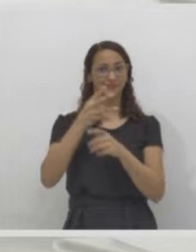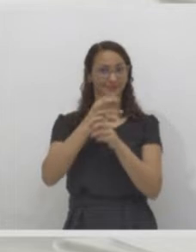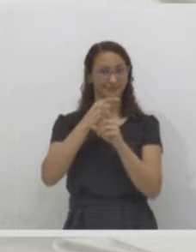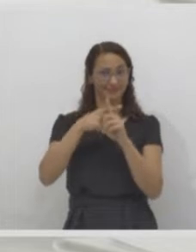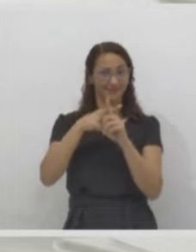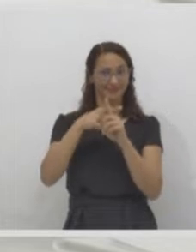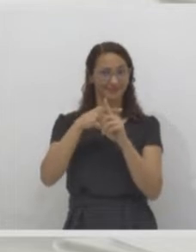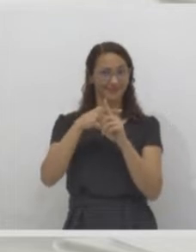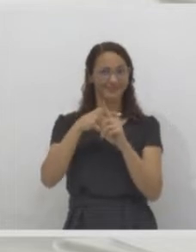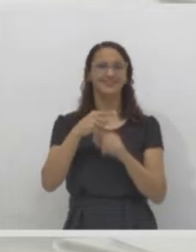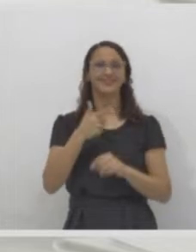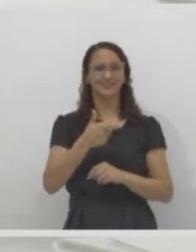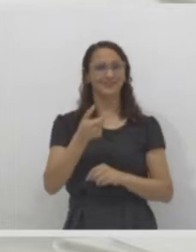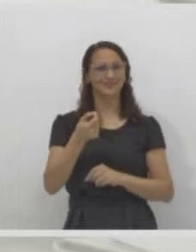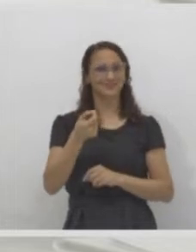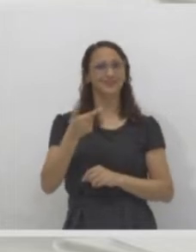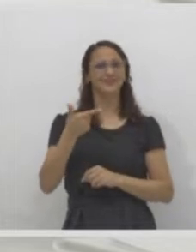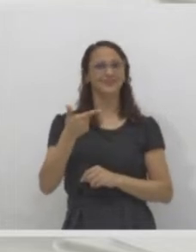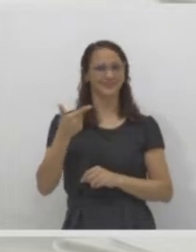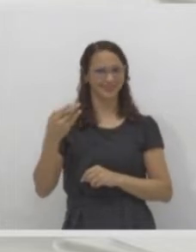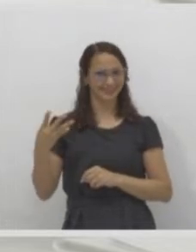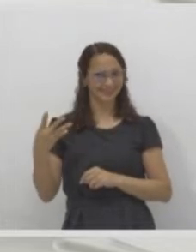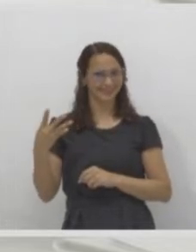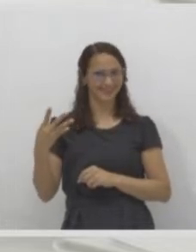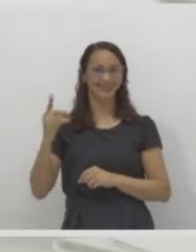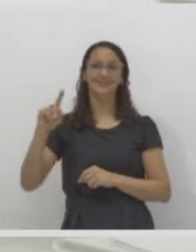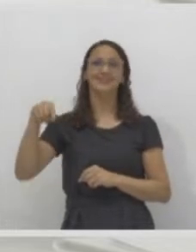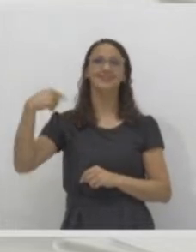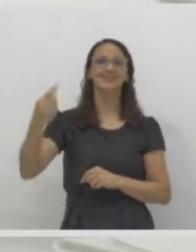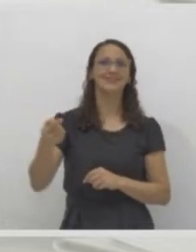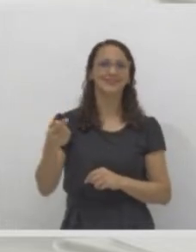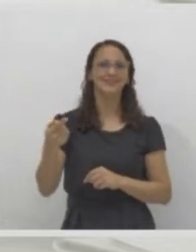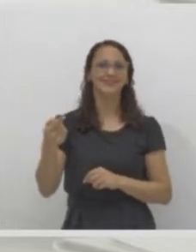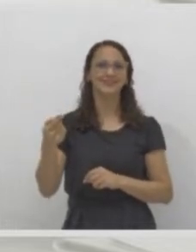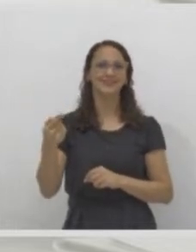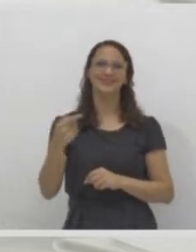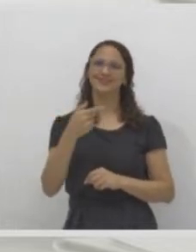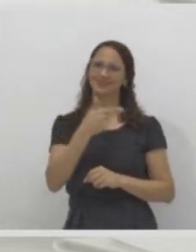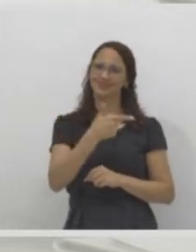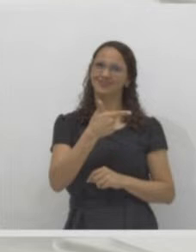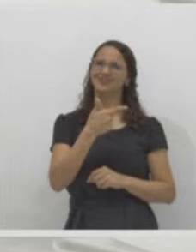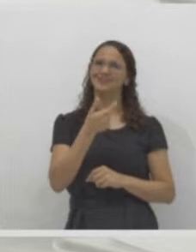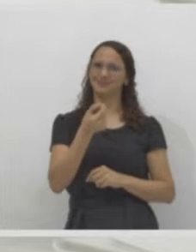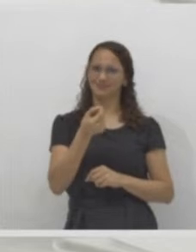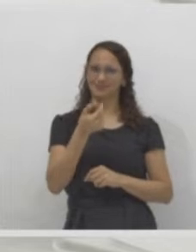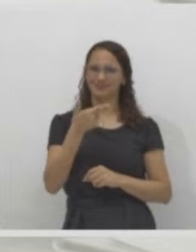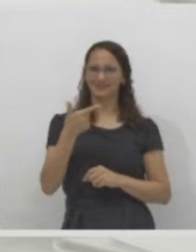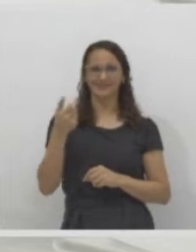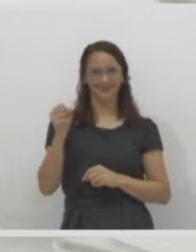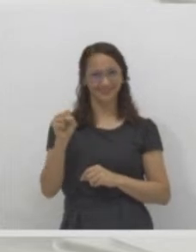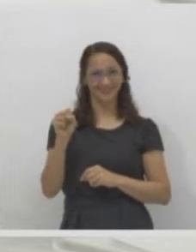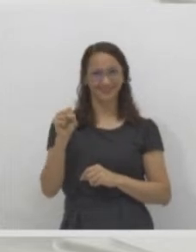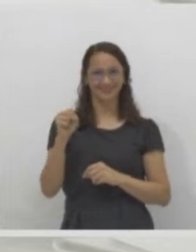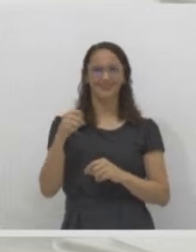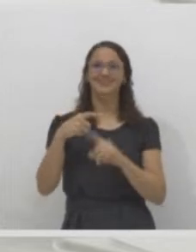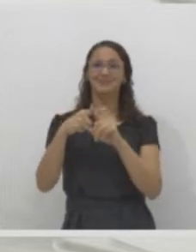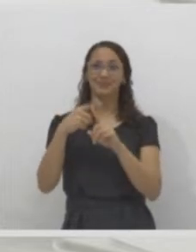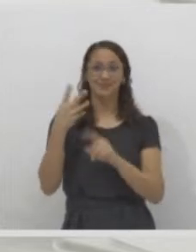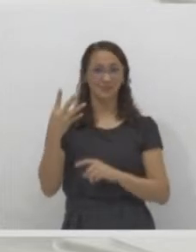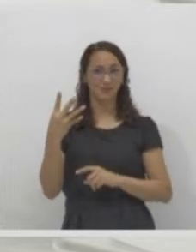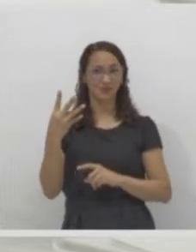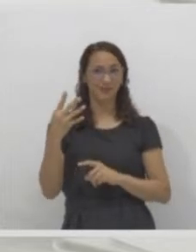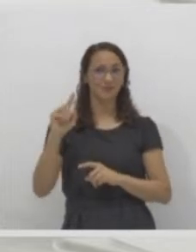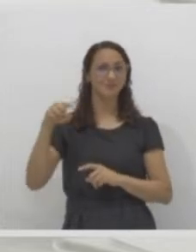2024. 2024 também mais 4 anos, 2028. E 2028